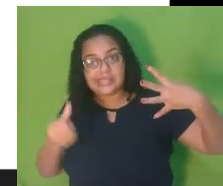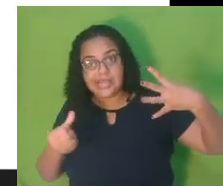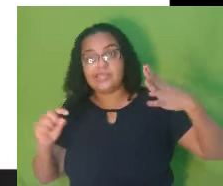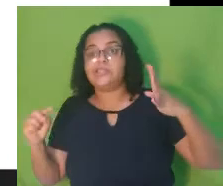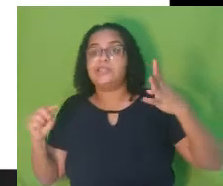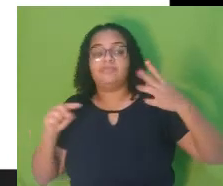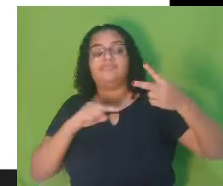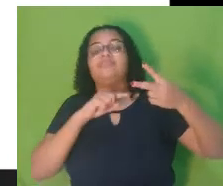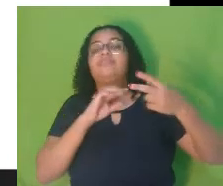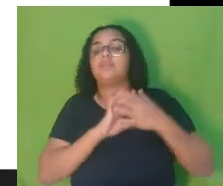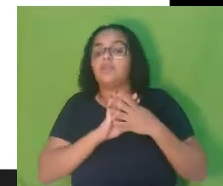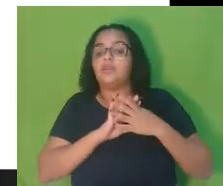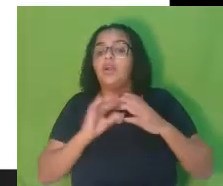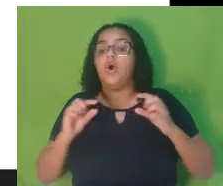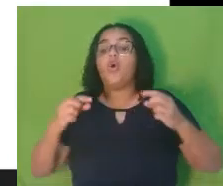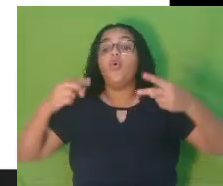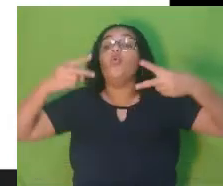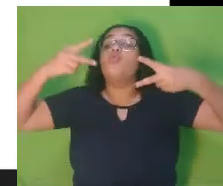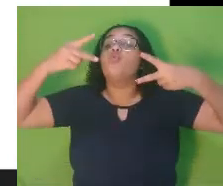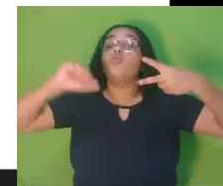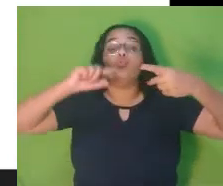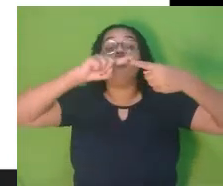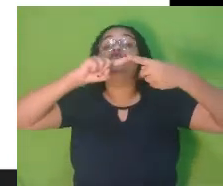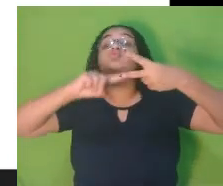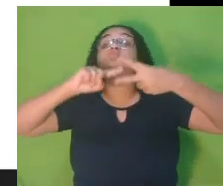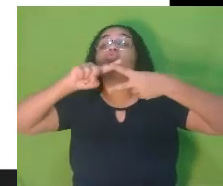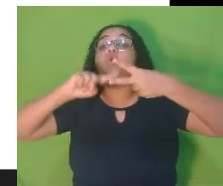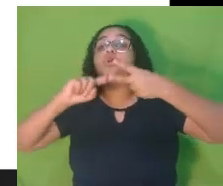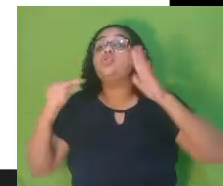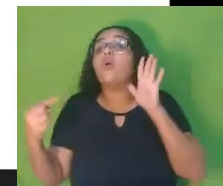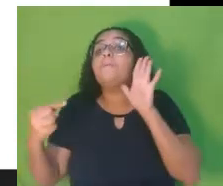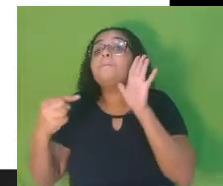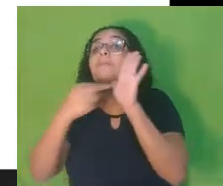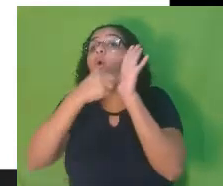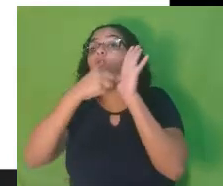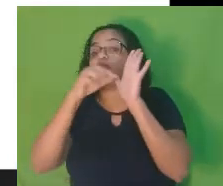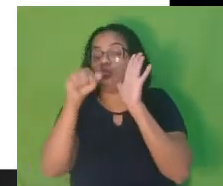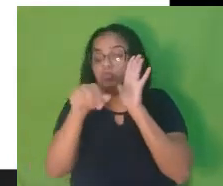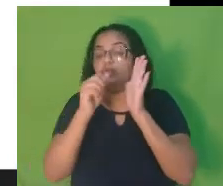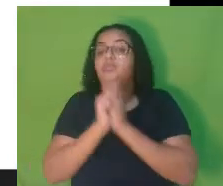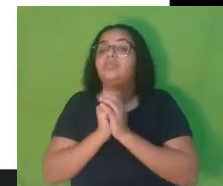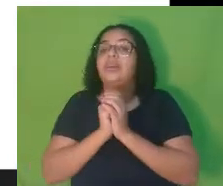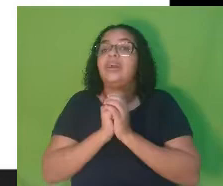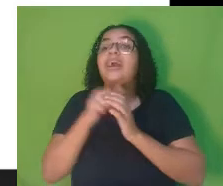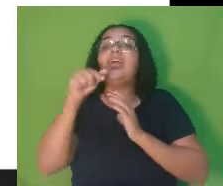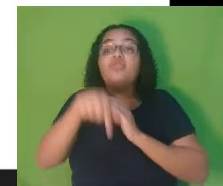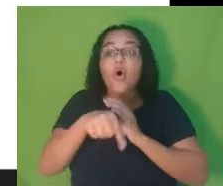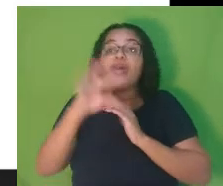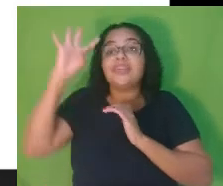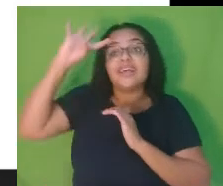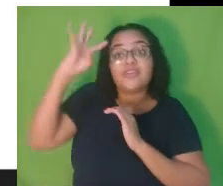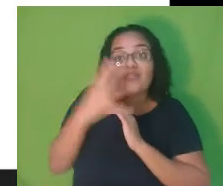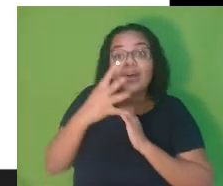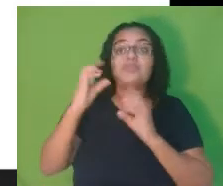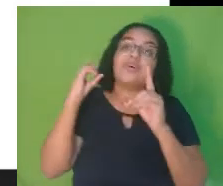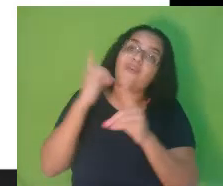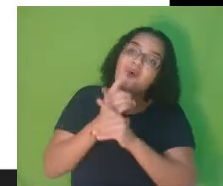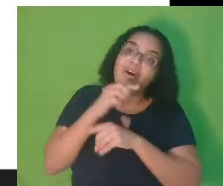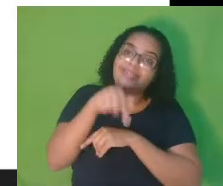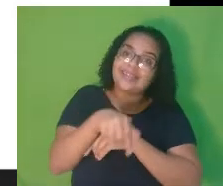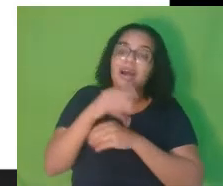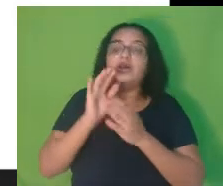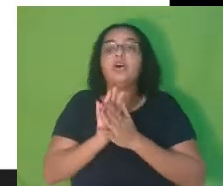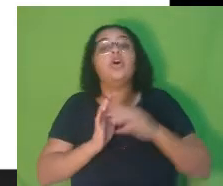né? E aí, repara, esses dois pontos, eles são exatamente associados às soluções que nós encontramos,